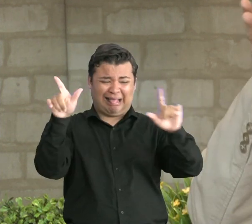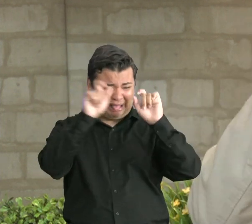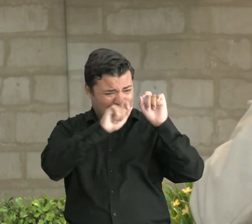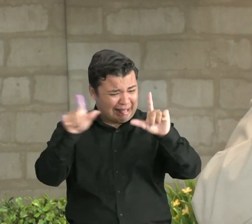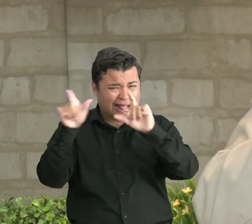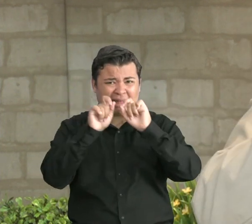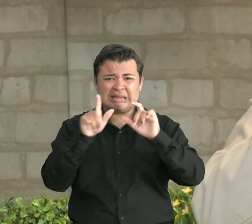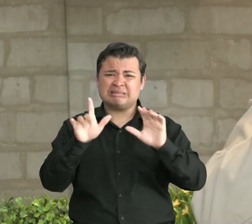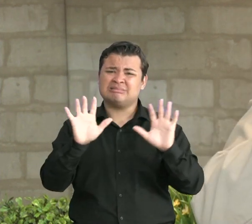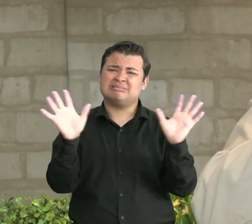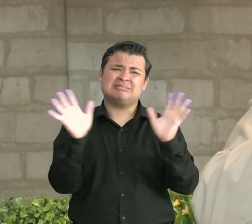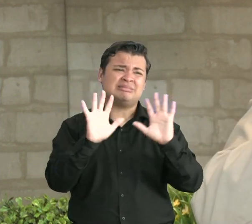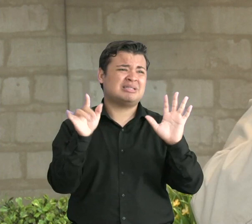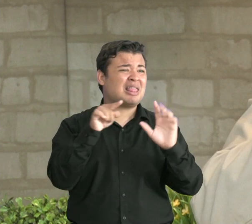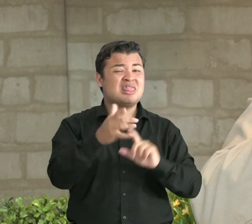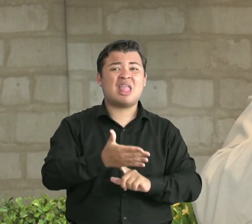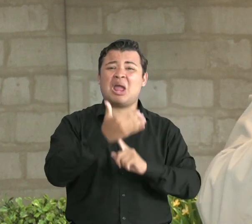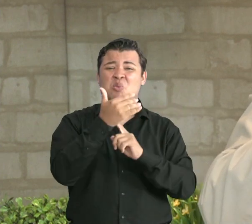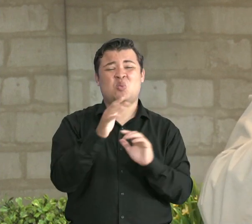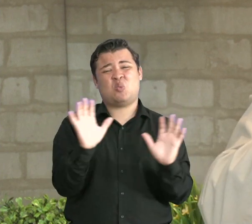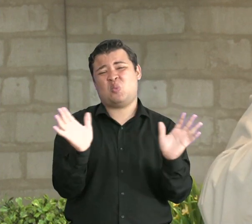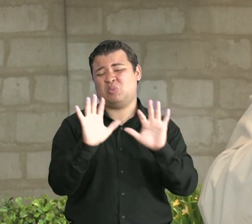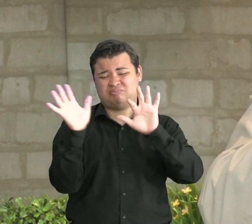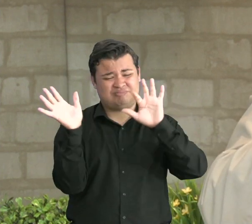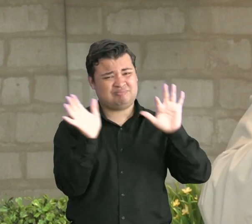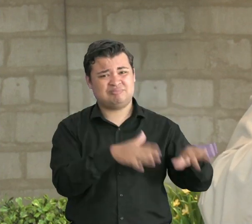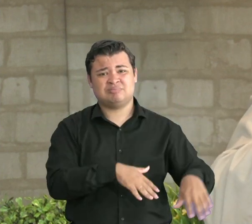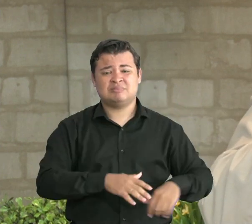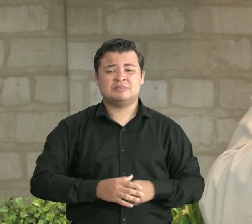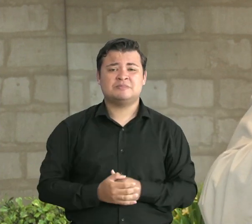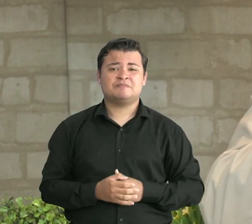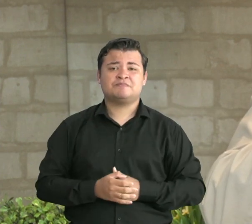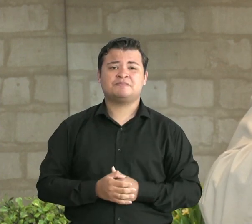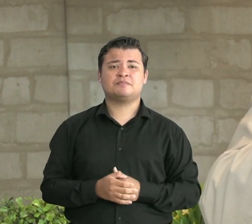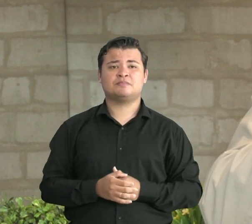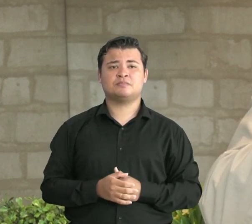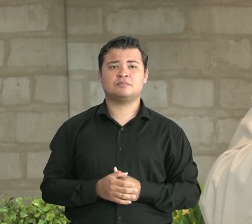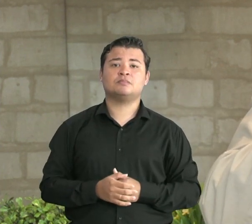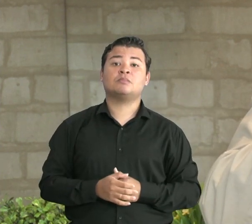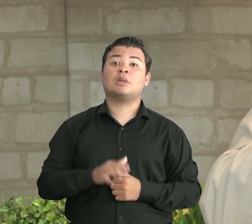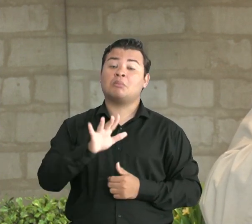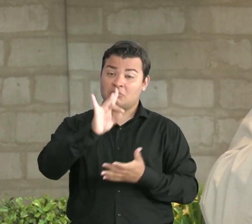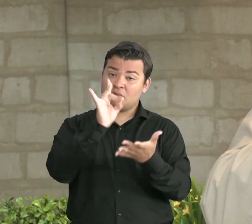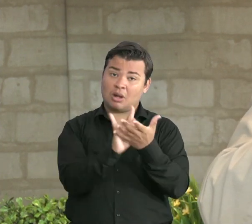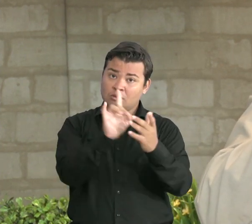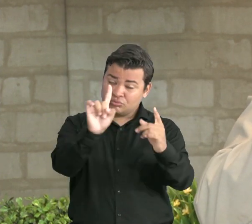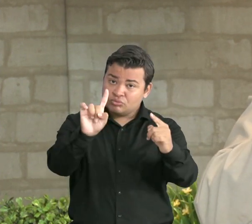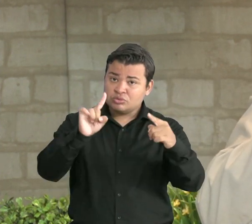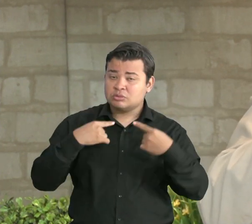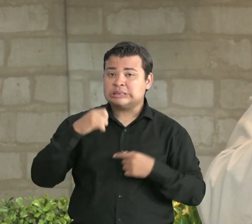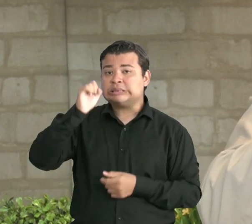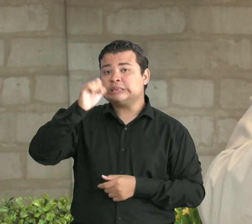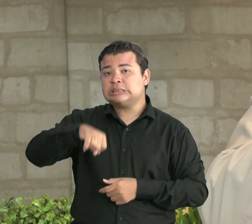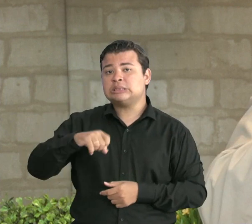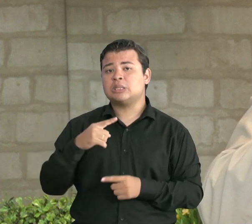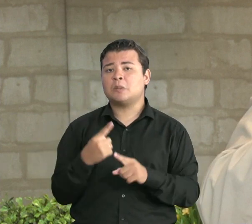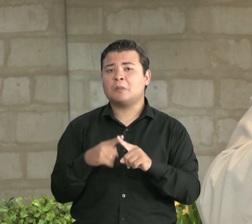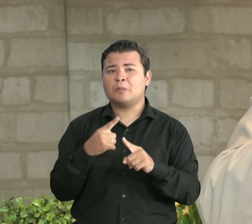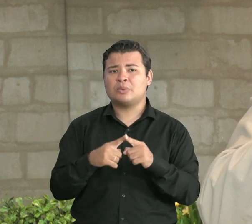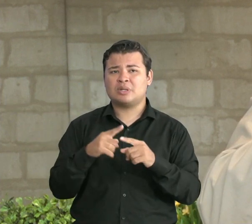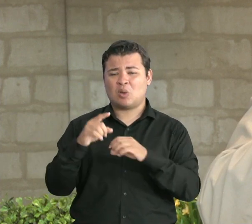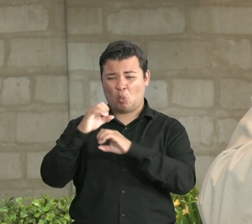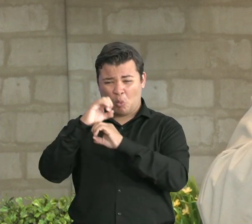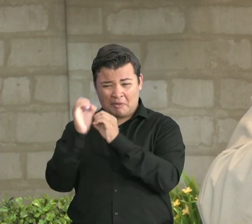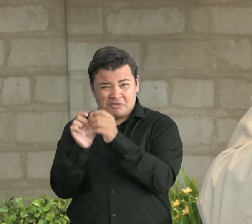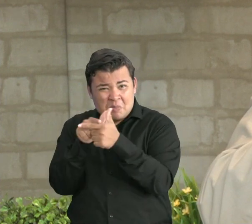é necessariamente o uso tecnológico. Mas, sim, esse é o desafio, porque não é uma crise necessariamente da